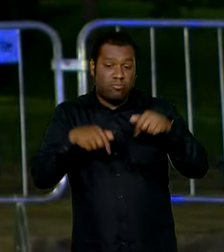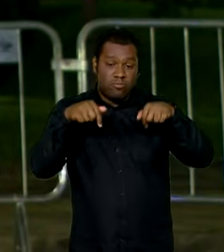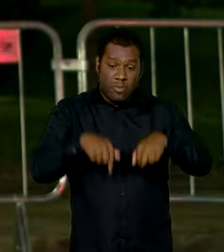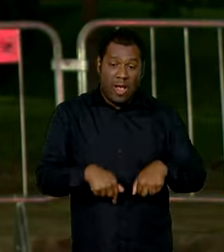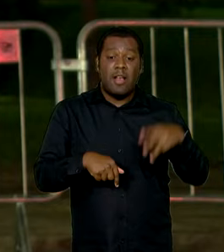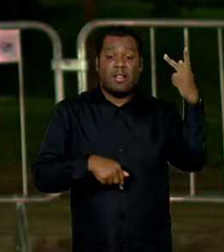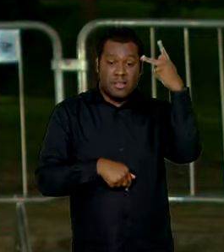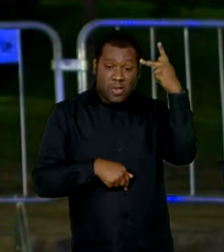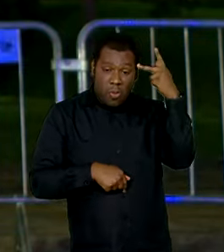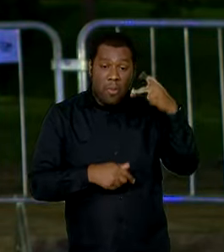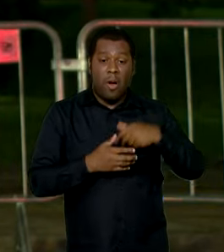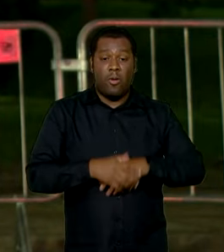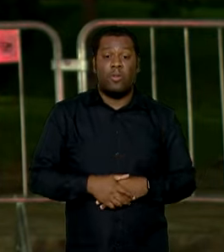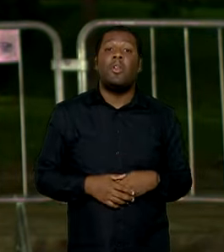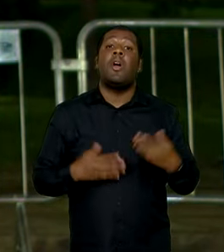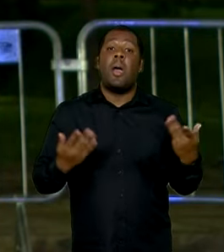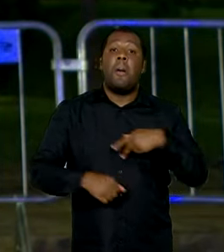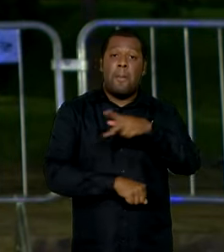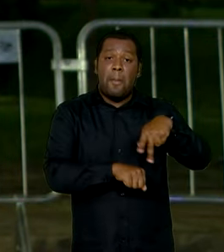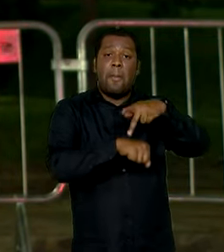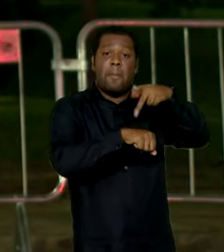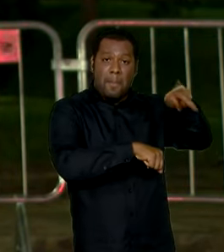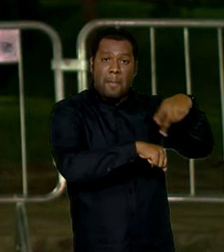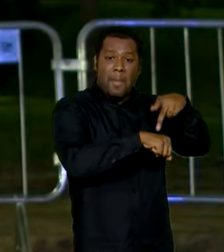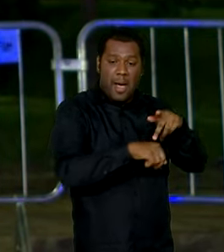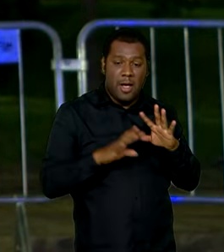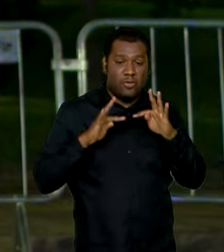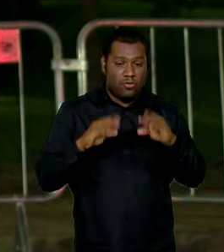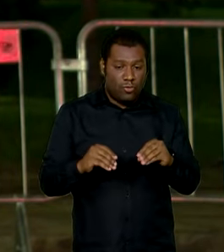Paulo, houve consenso em todas as